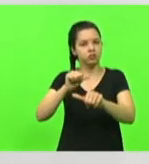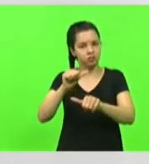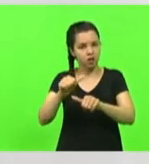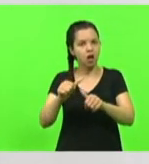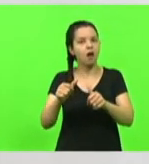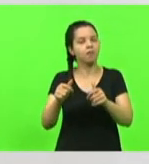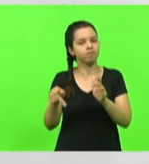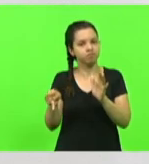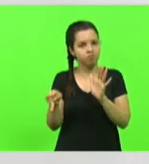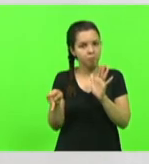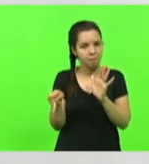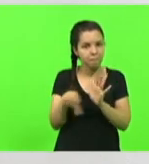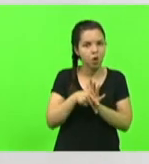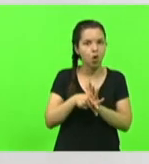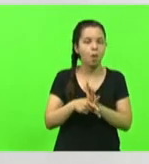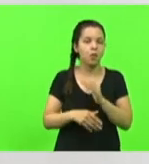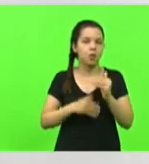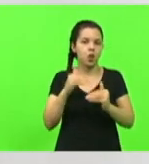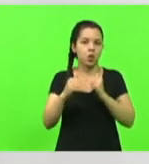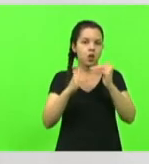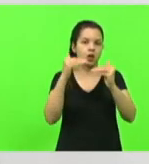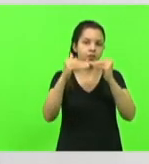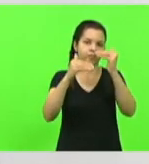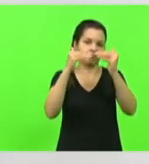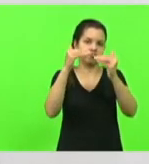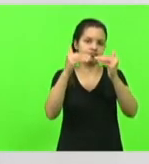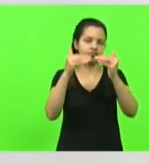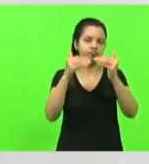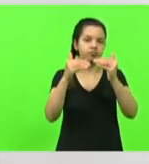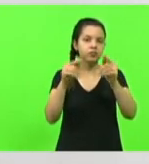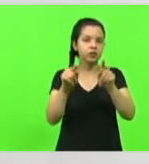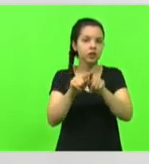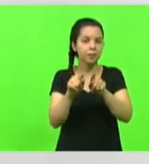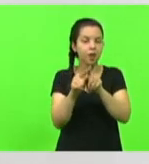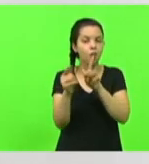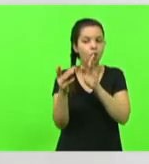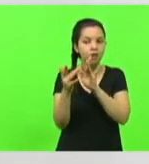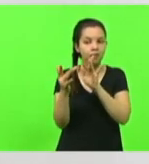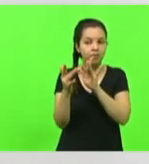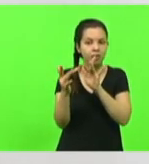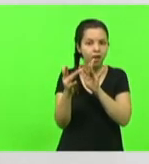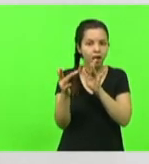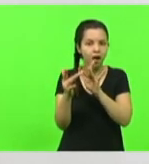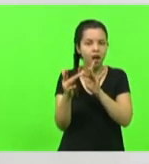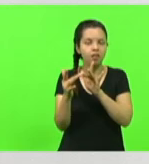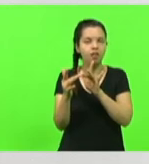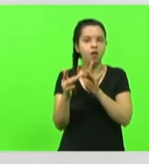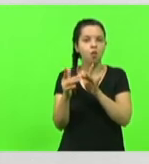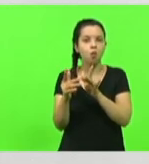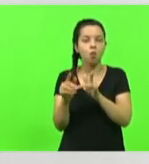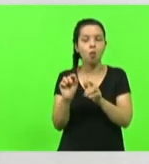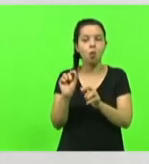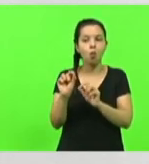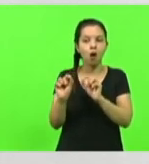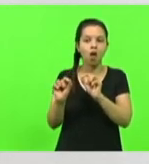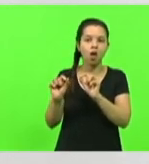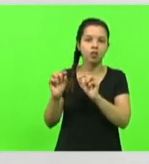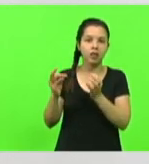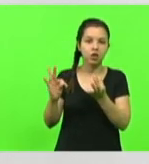Conectada à realidade do mercado, a CDL de São Bento do Sul também tem investido em inovação,